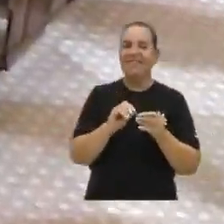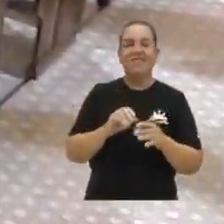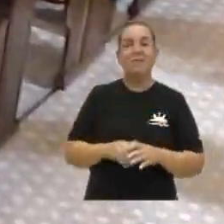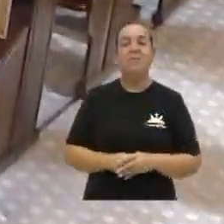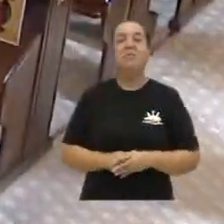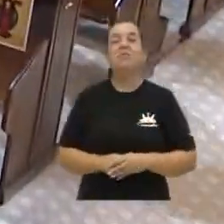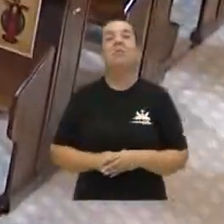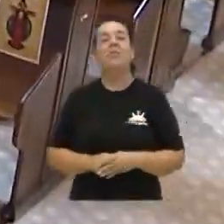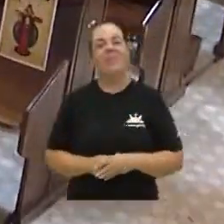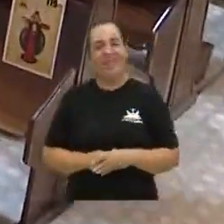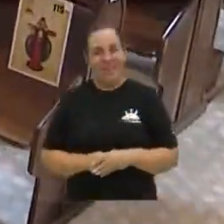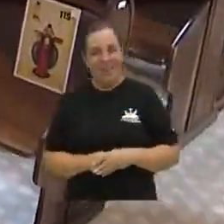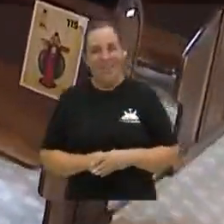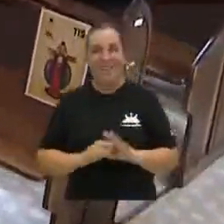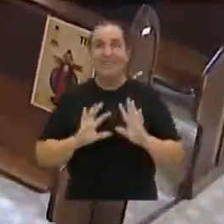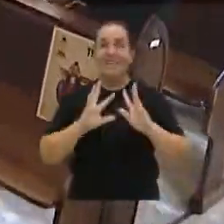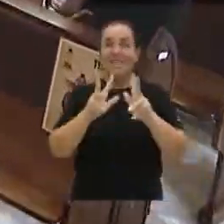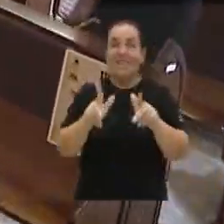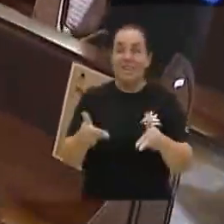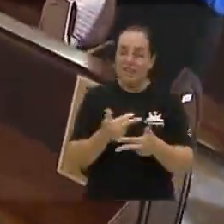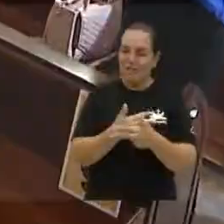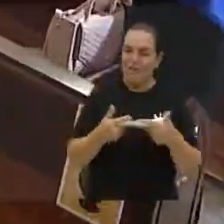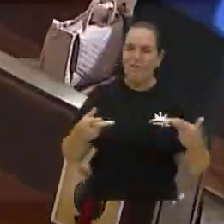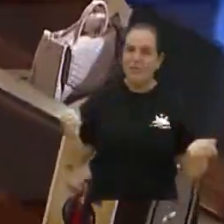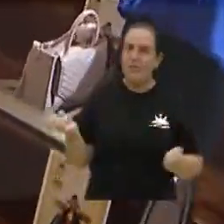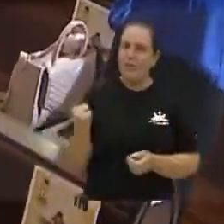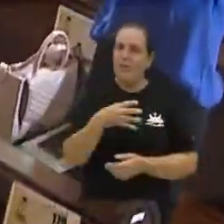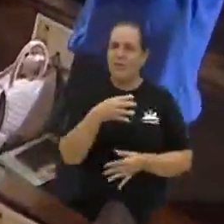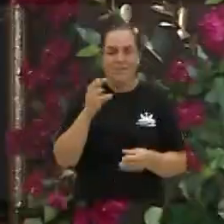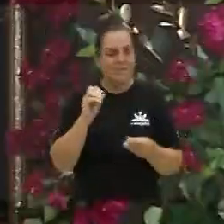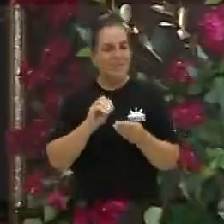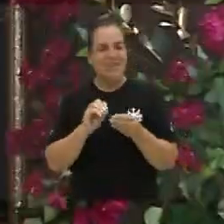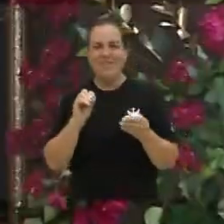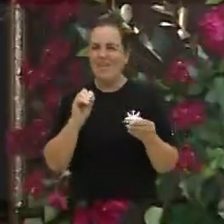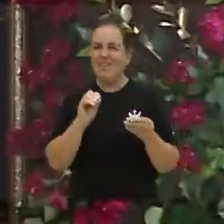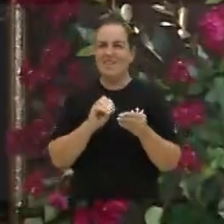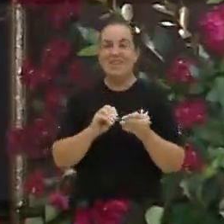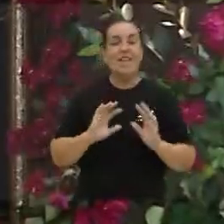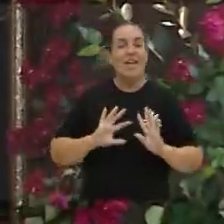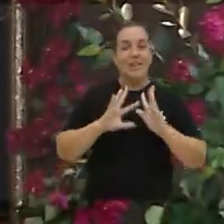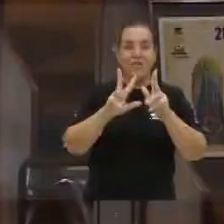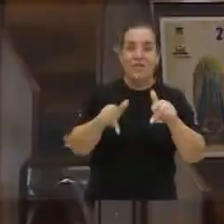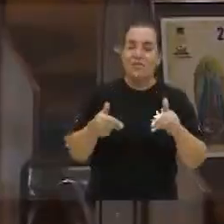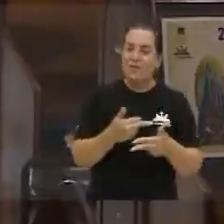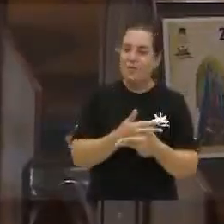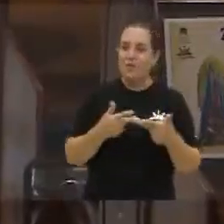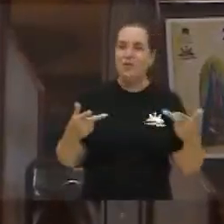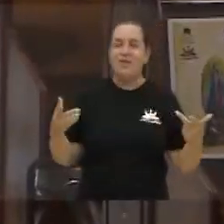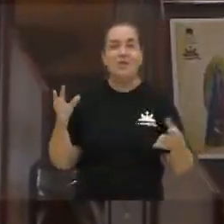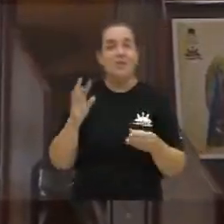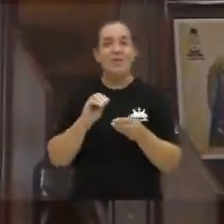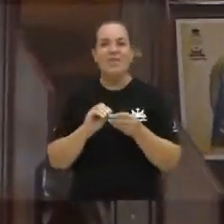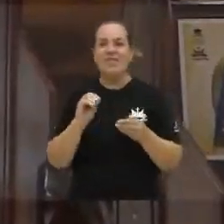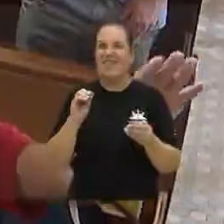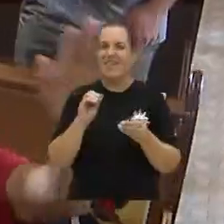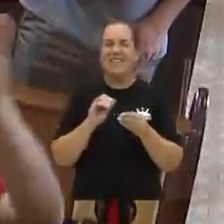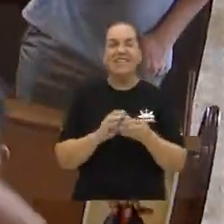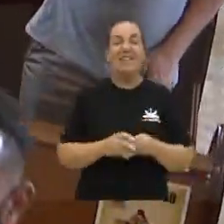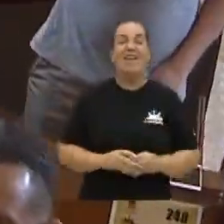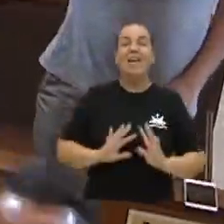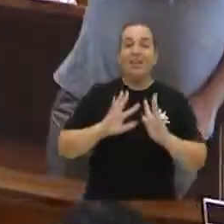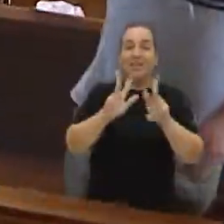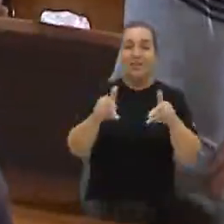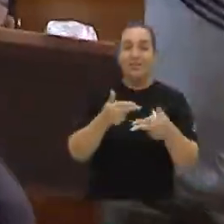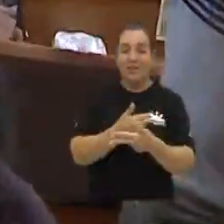coisas. Eis que faço nova todas as coisas, que faço nova todas as